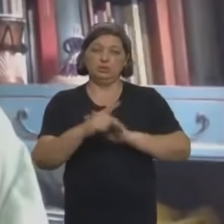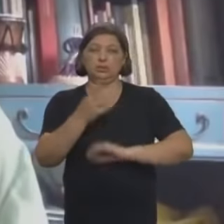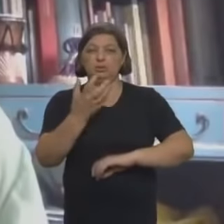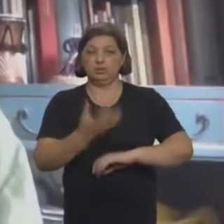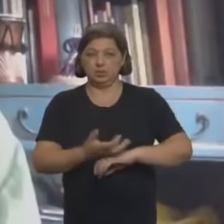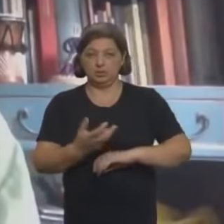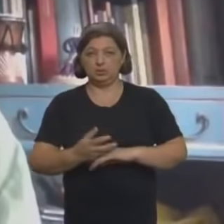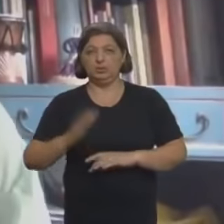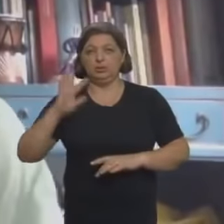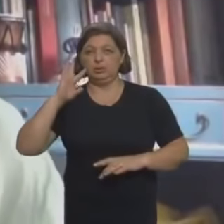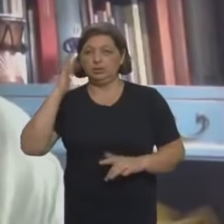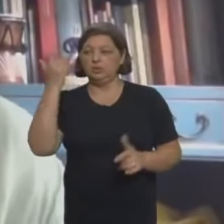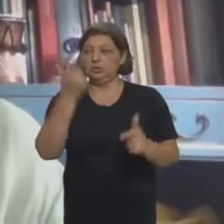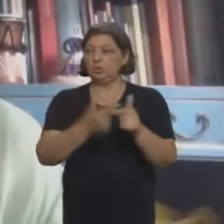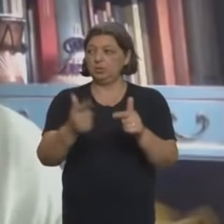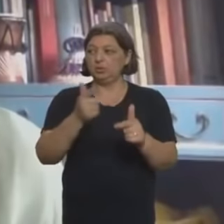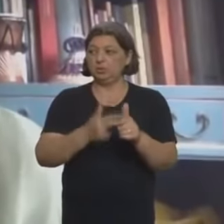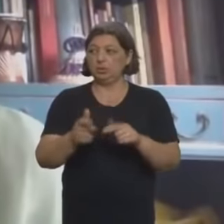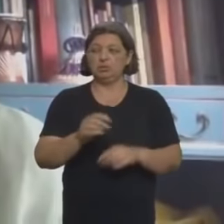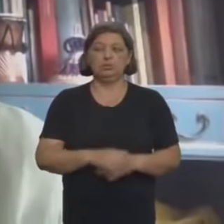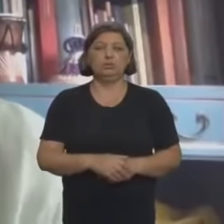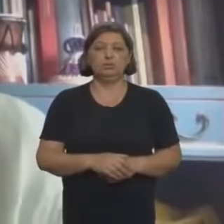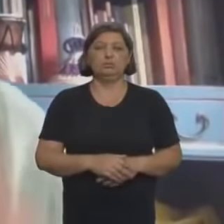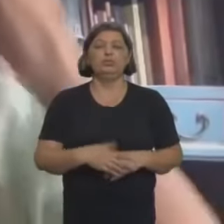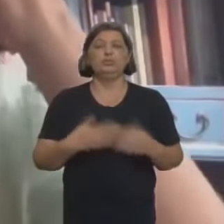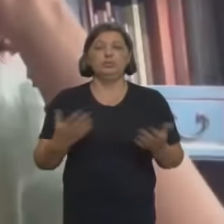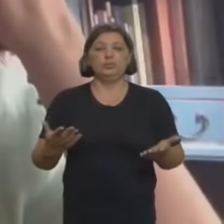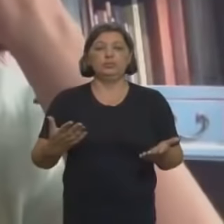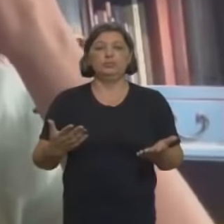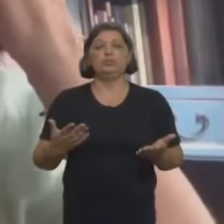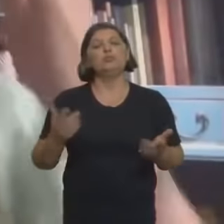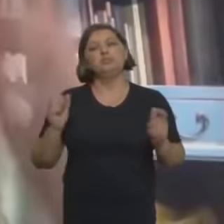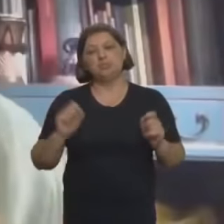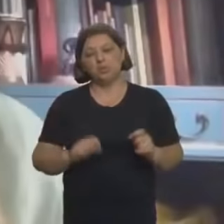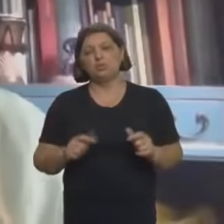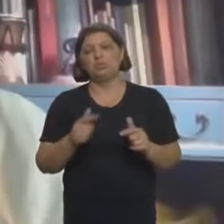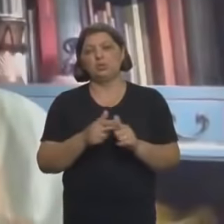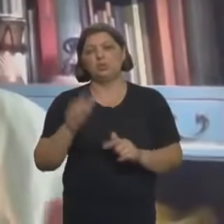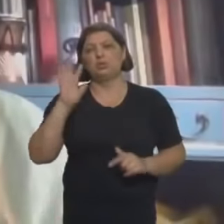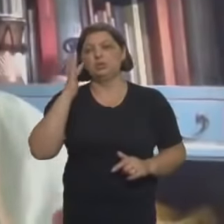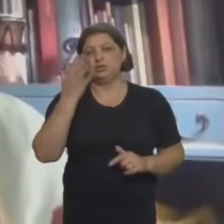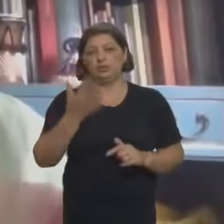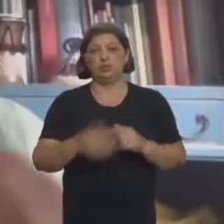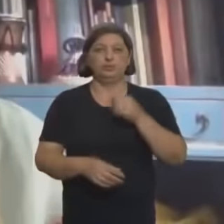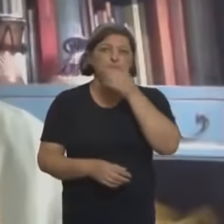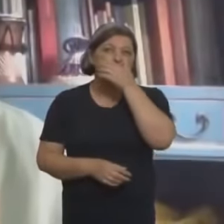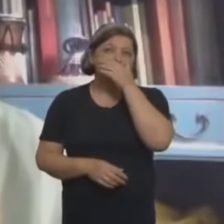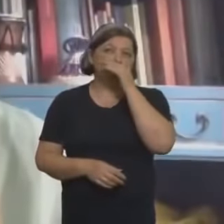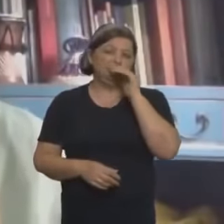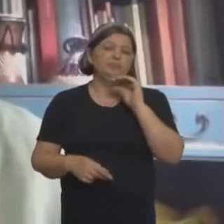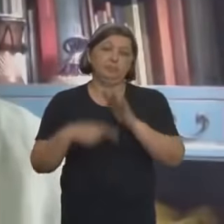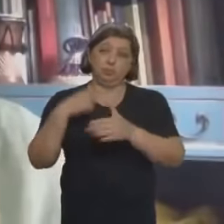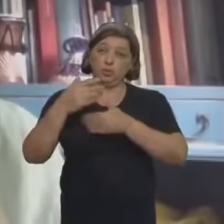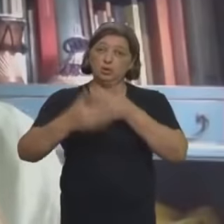de resolução de problemas. Talvez esteja na de resolução de problemas. Então, é um processo, tá? A gente